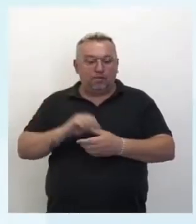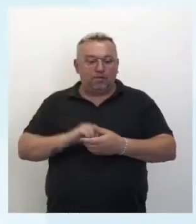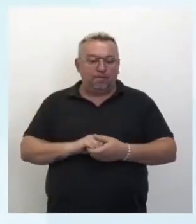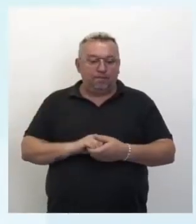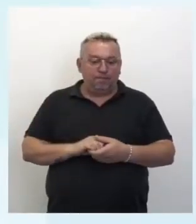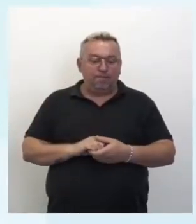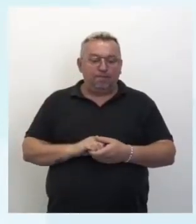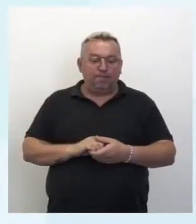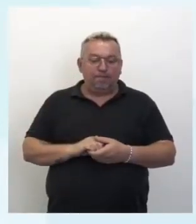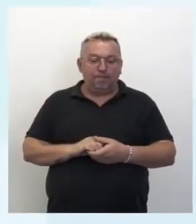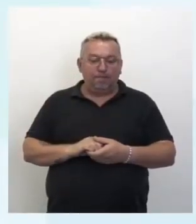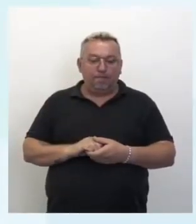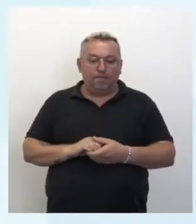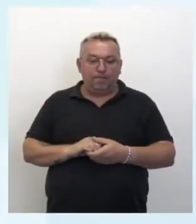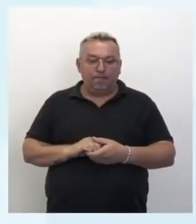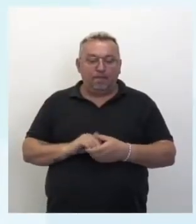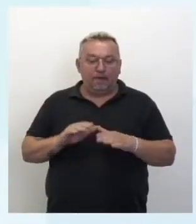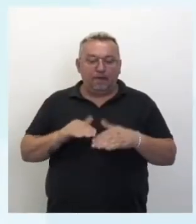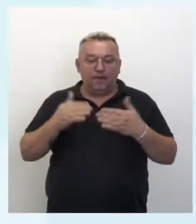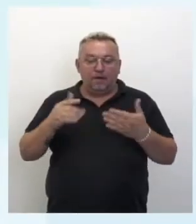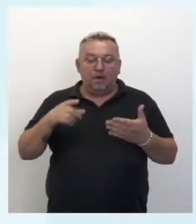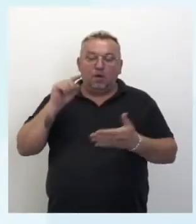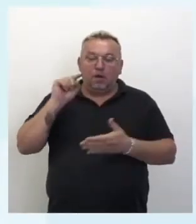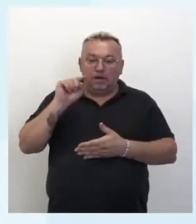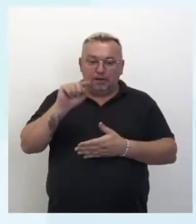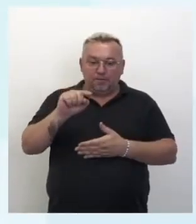o are. Então, aqui,